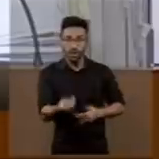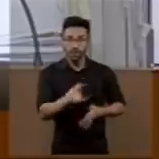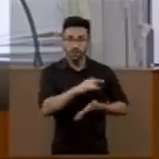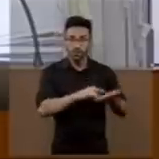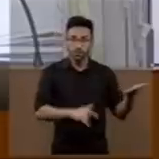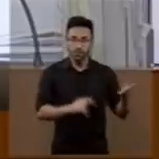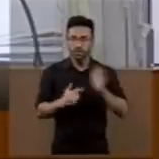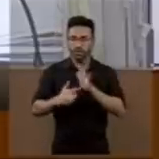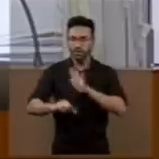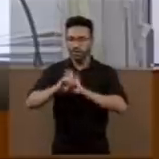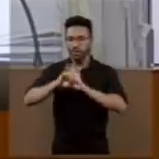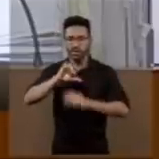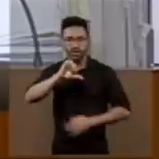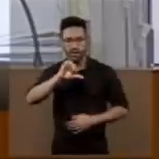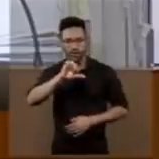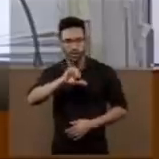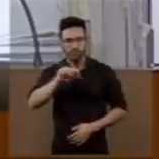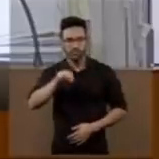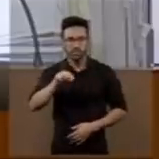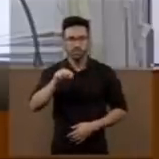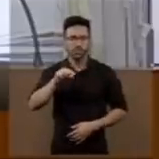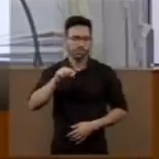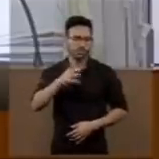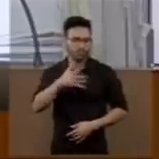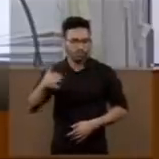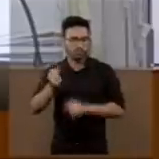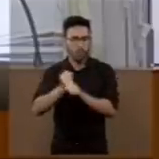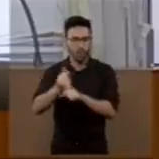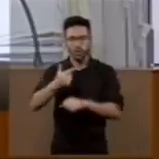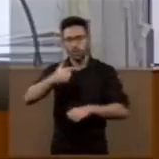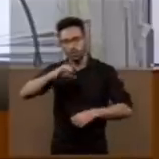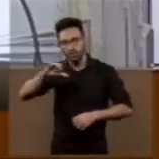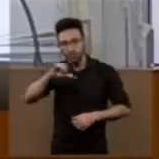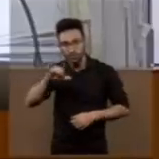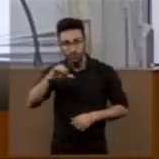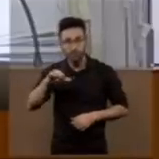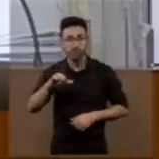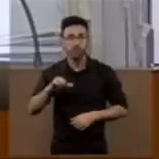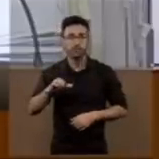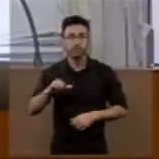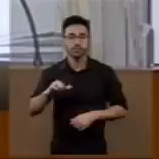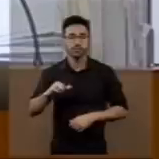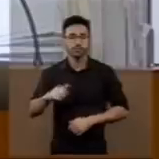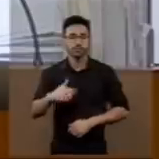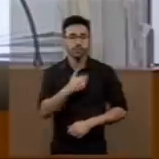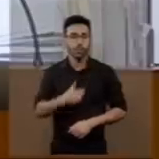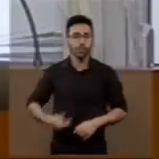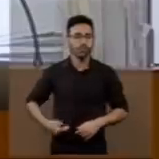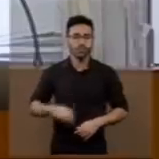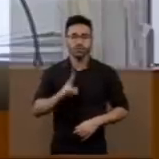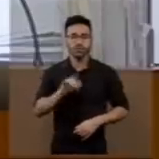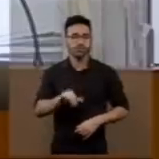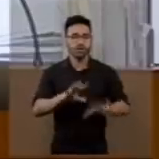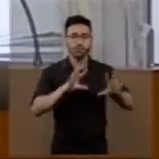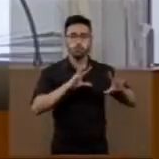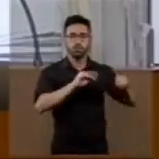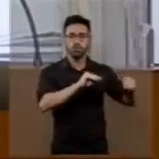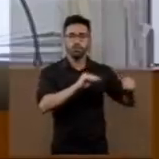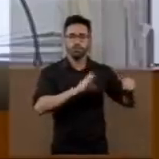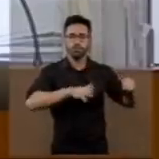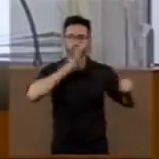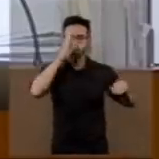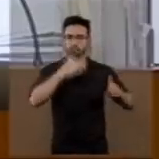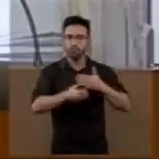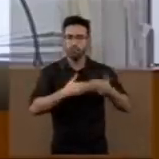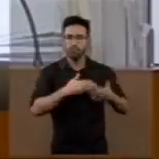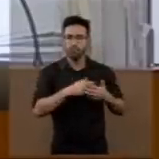Lei 9.822, de 99, o Poder Impositivo do Estado tem o condão de asfixiar arbitrariamente o